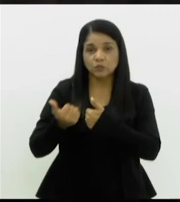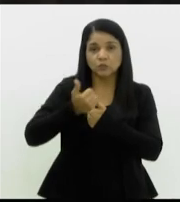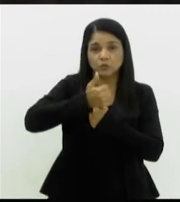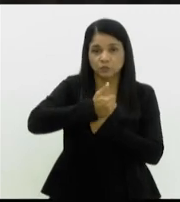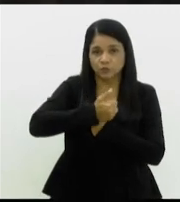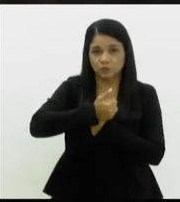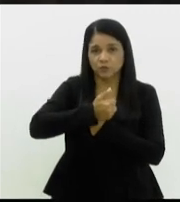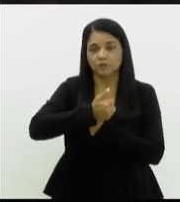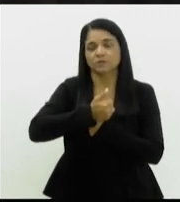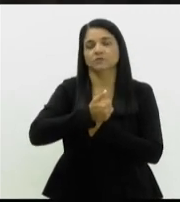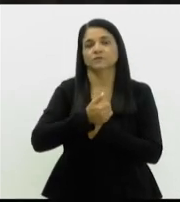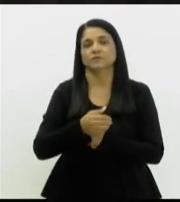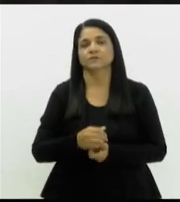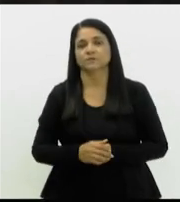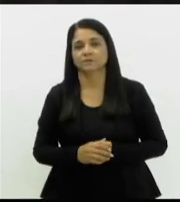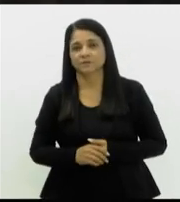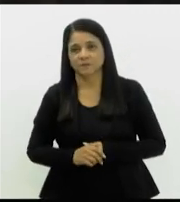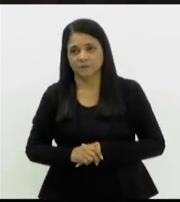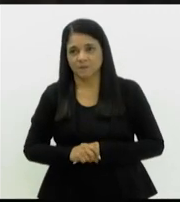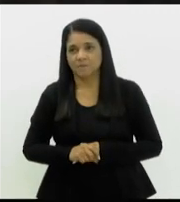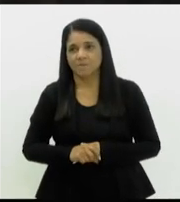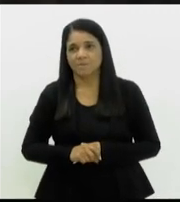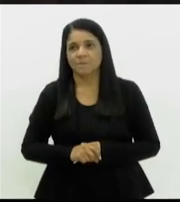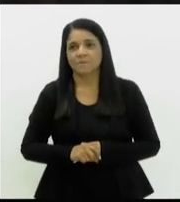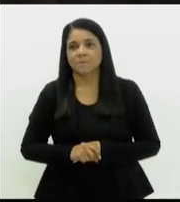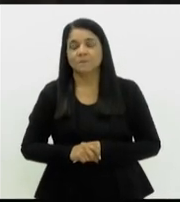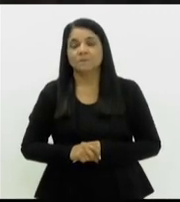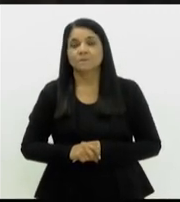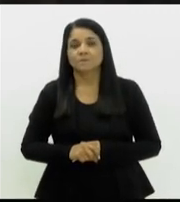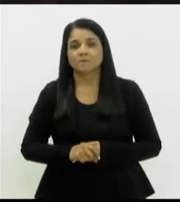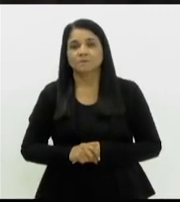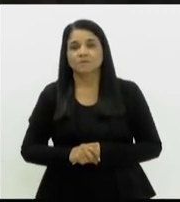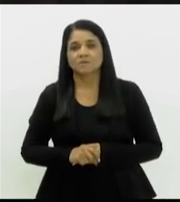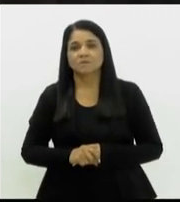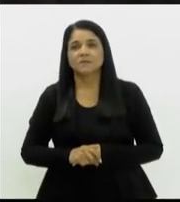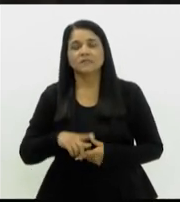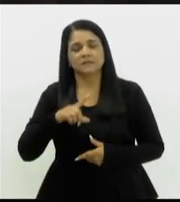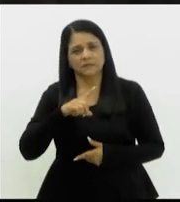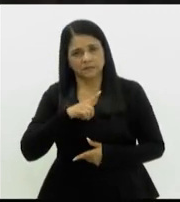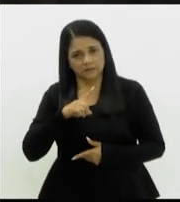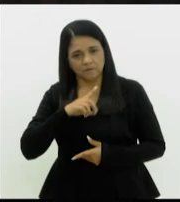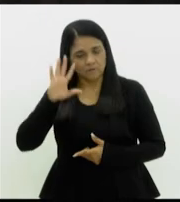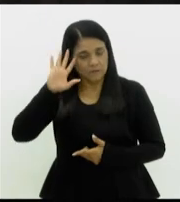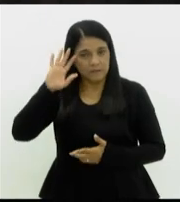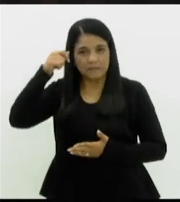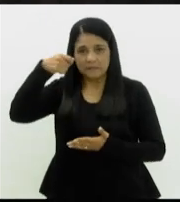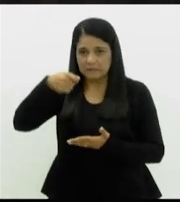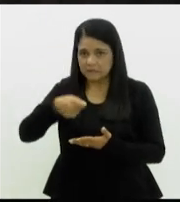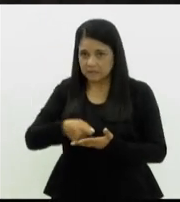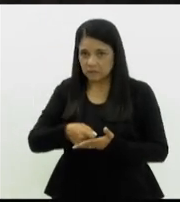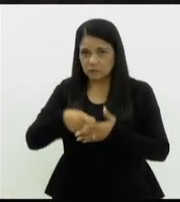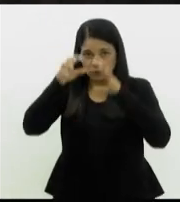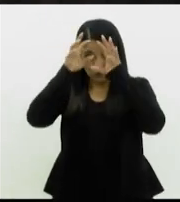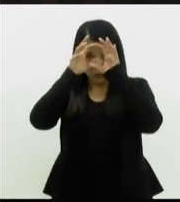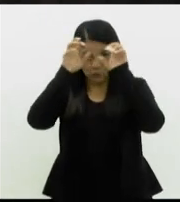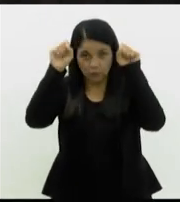substituição tributária. Ora, houve uma decisão do